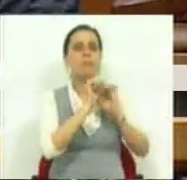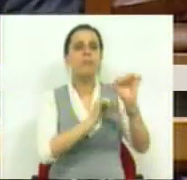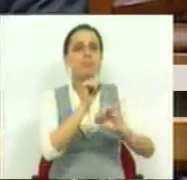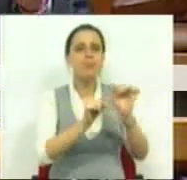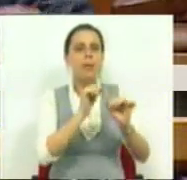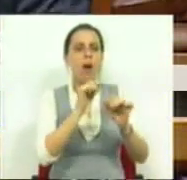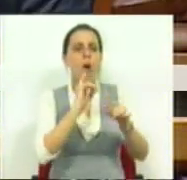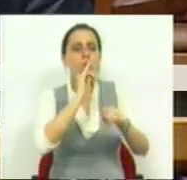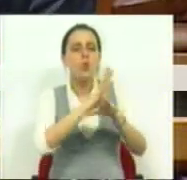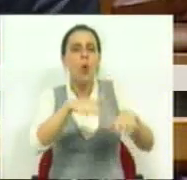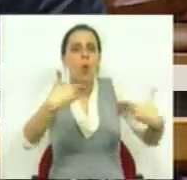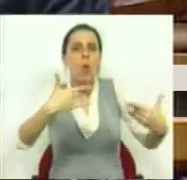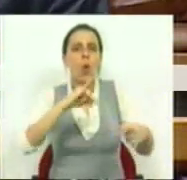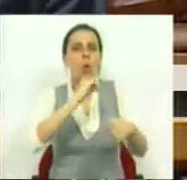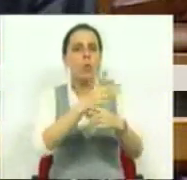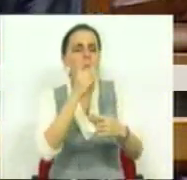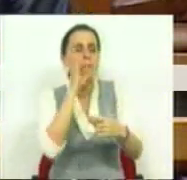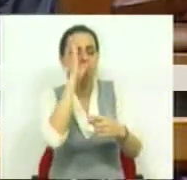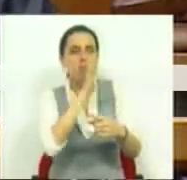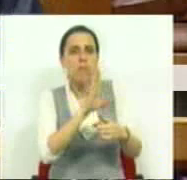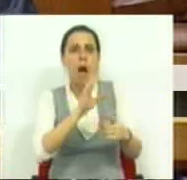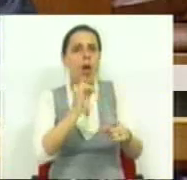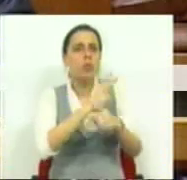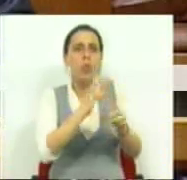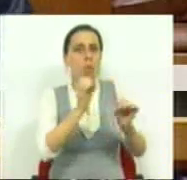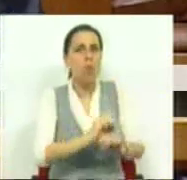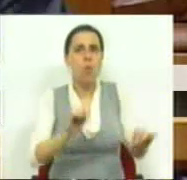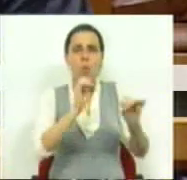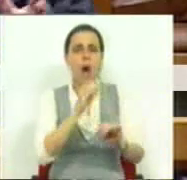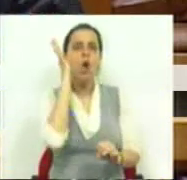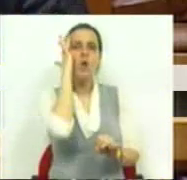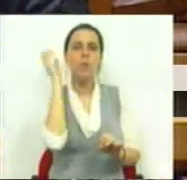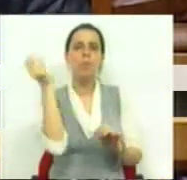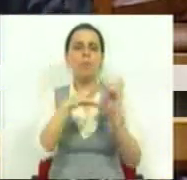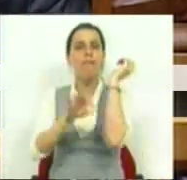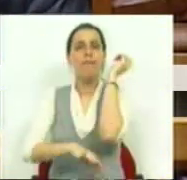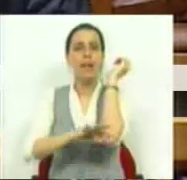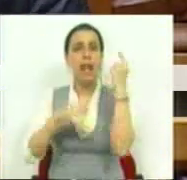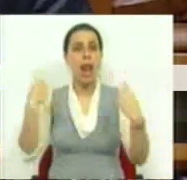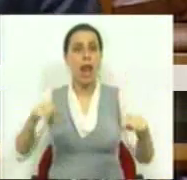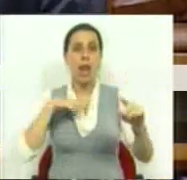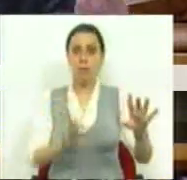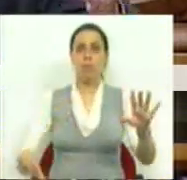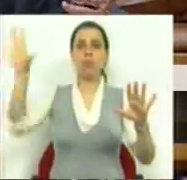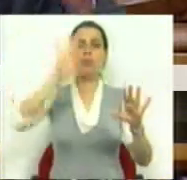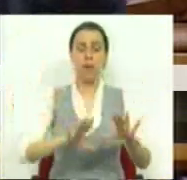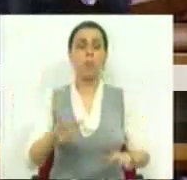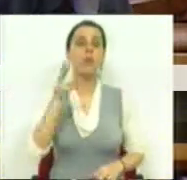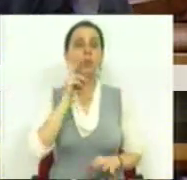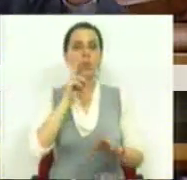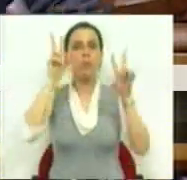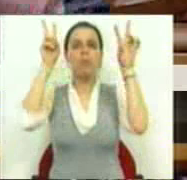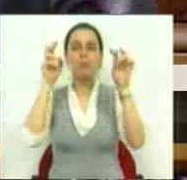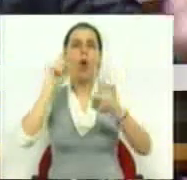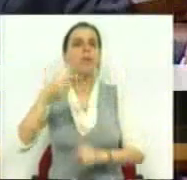sem qualquer outro elemento identificador do número de freguesias existentes no país. O pretexto, qual